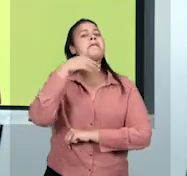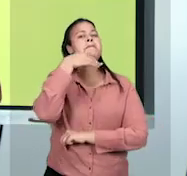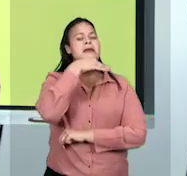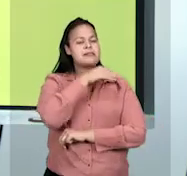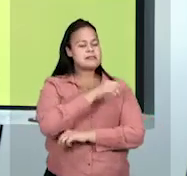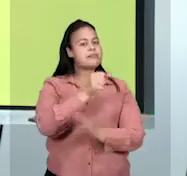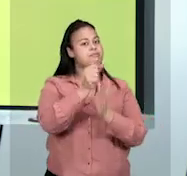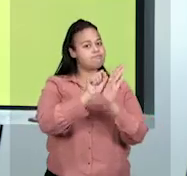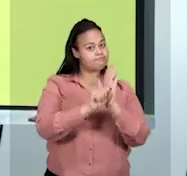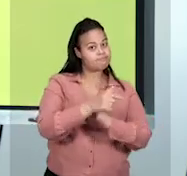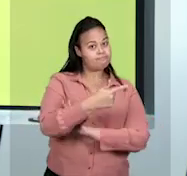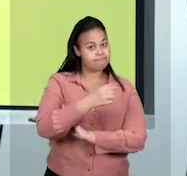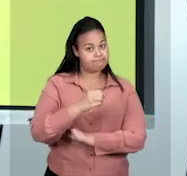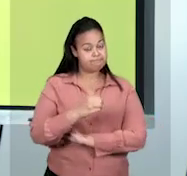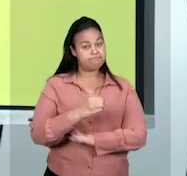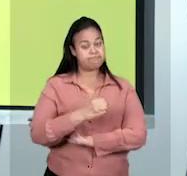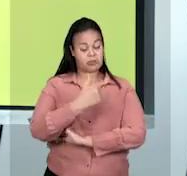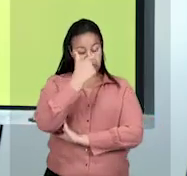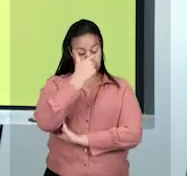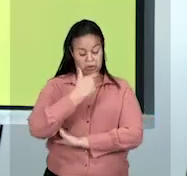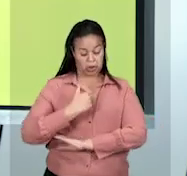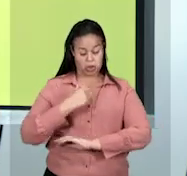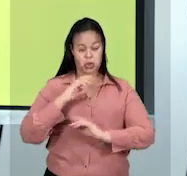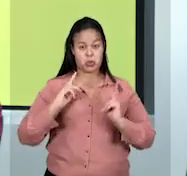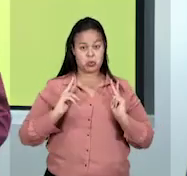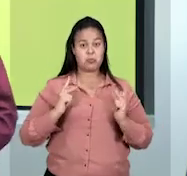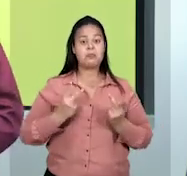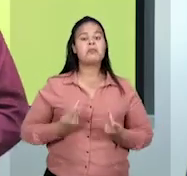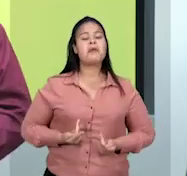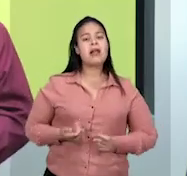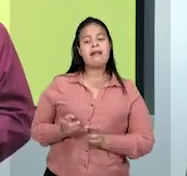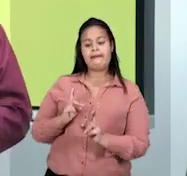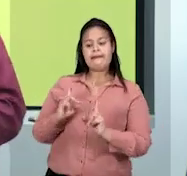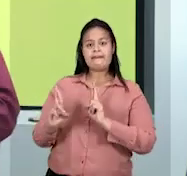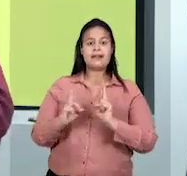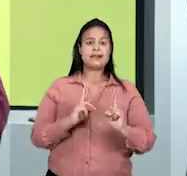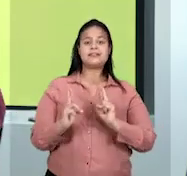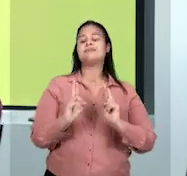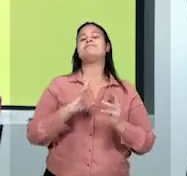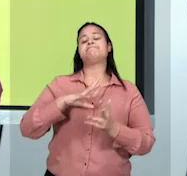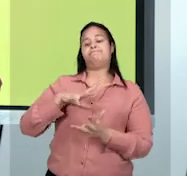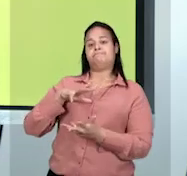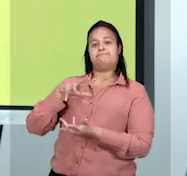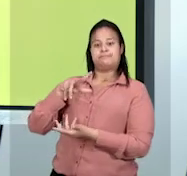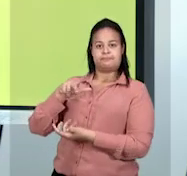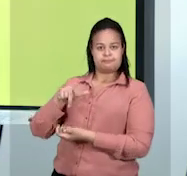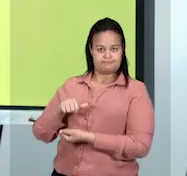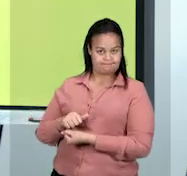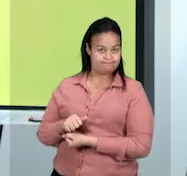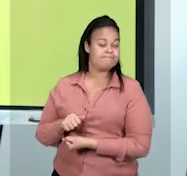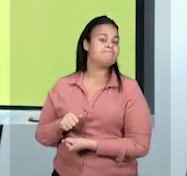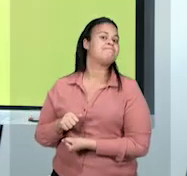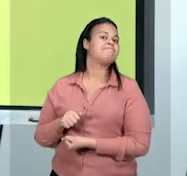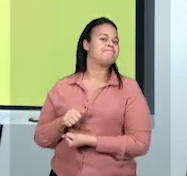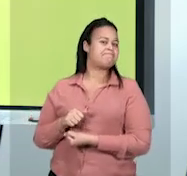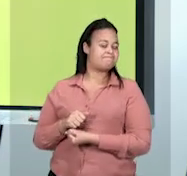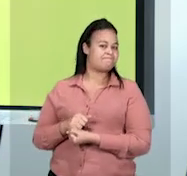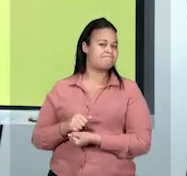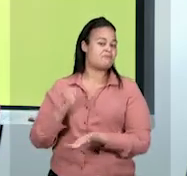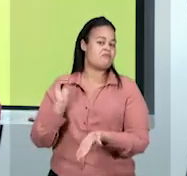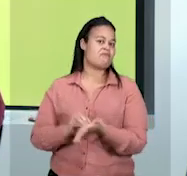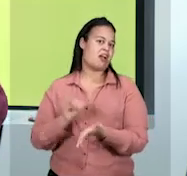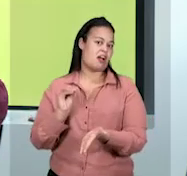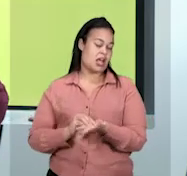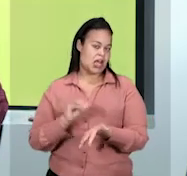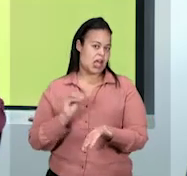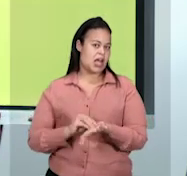O comportamento humano, sua relação com o mundo, que também ainda deixa muito a desejar para um